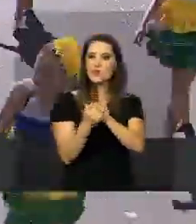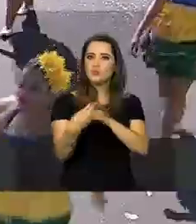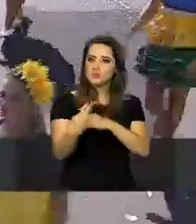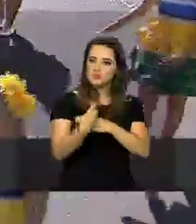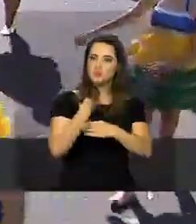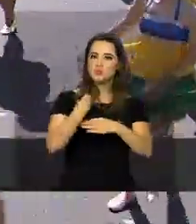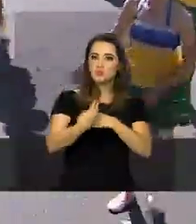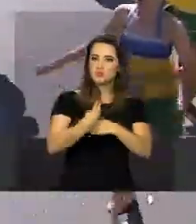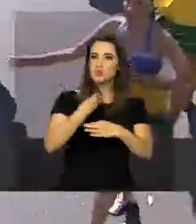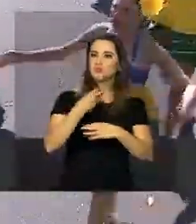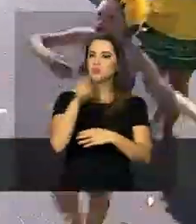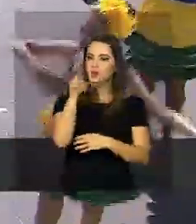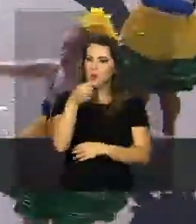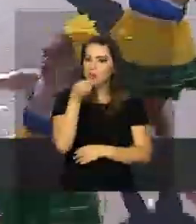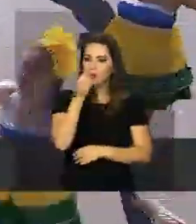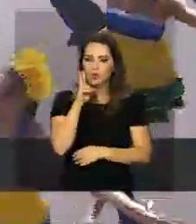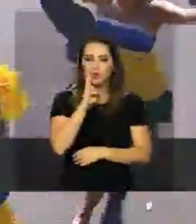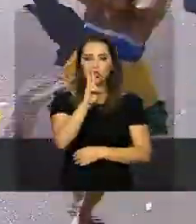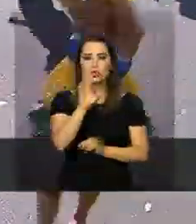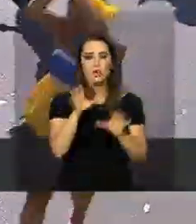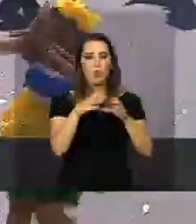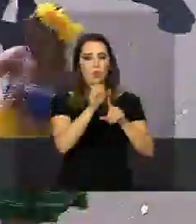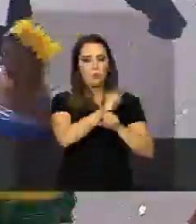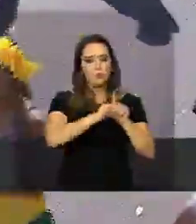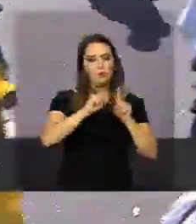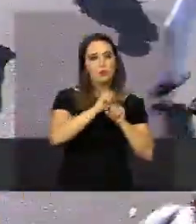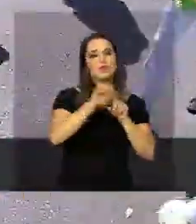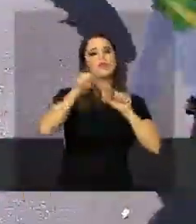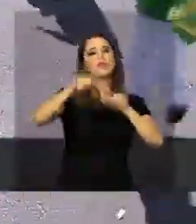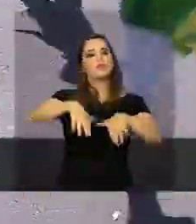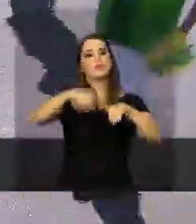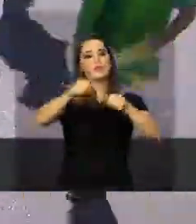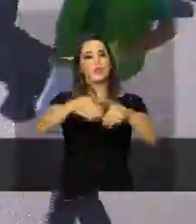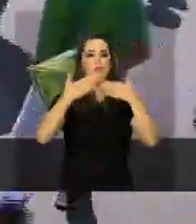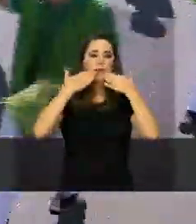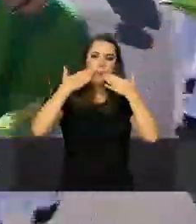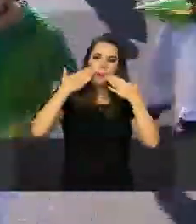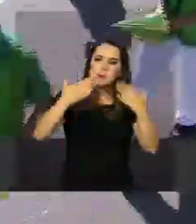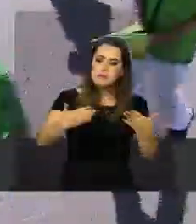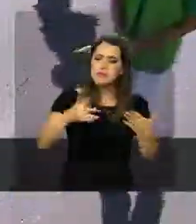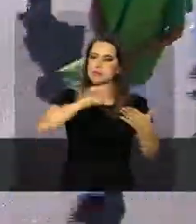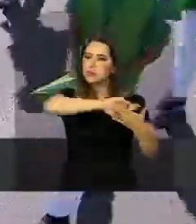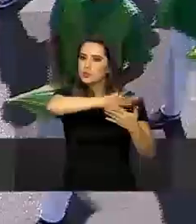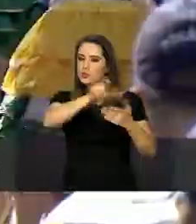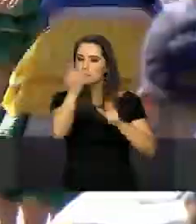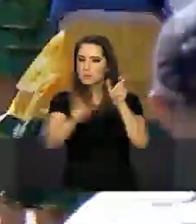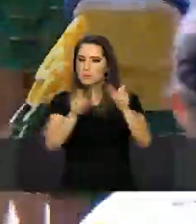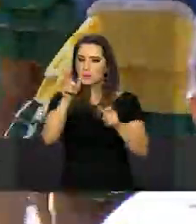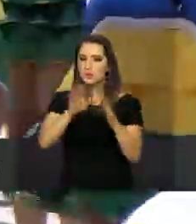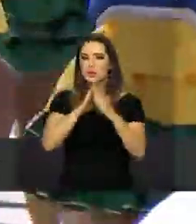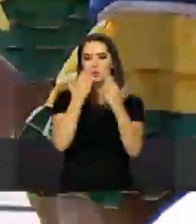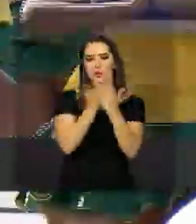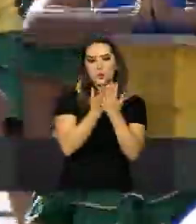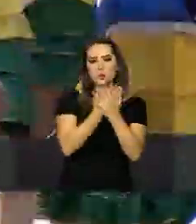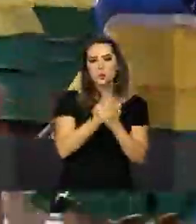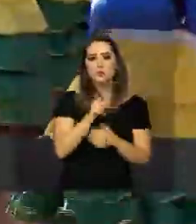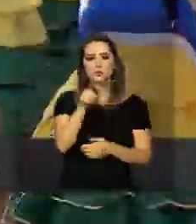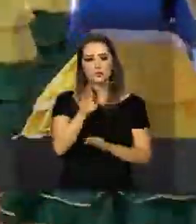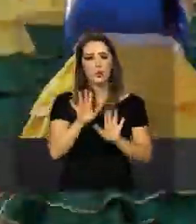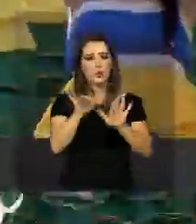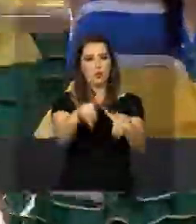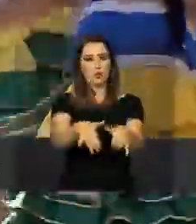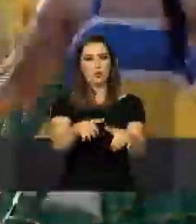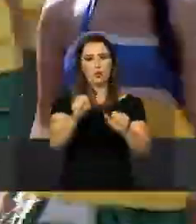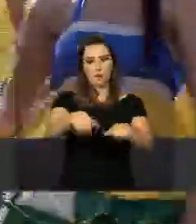não é, Renata, do desfile de 7 de setembro em Brasília. Isso aí, Coronel Demutti, mais participação nas escolas. Encerrando